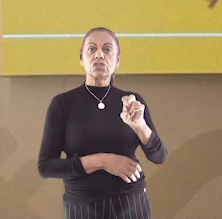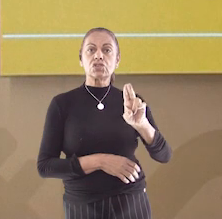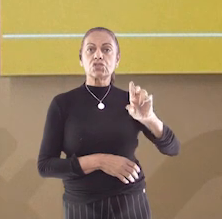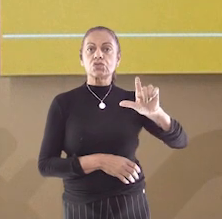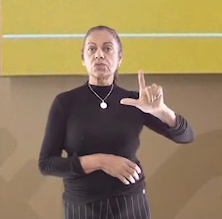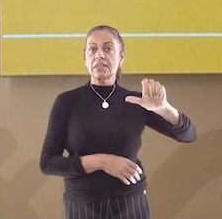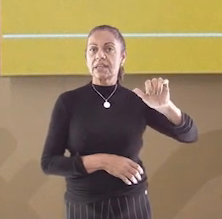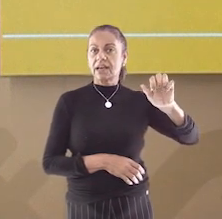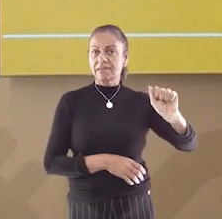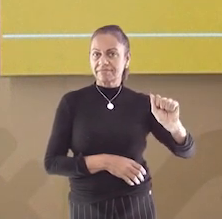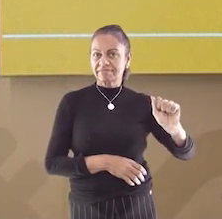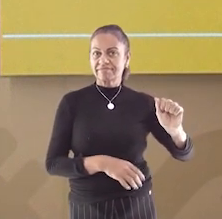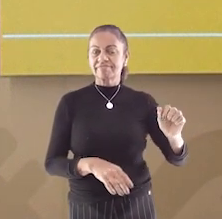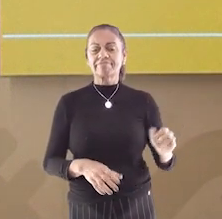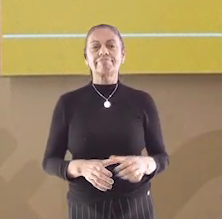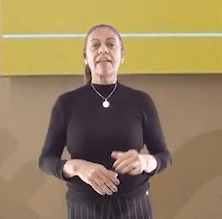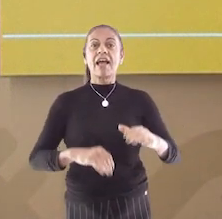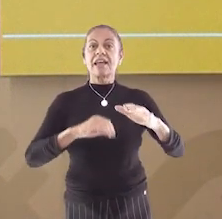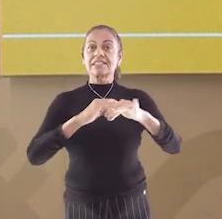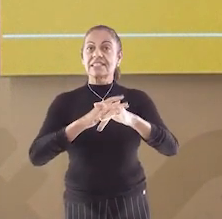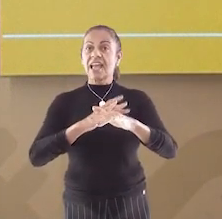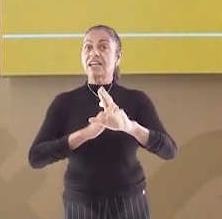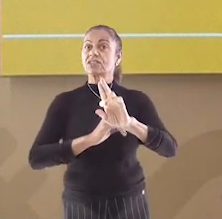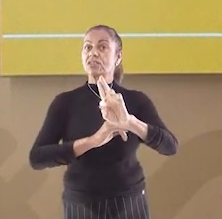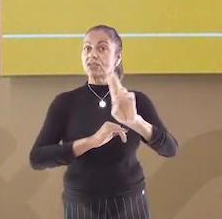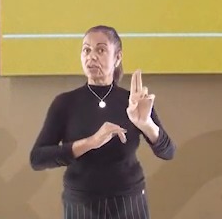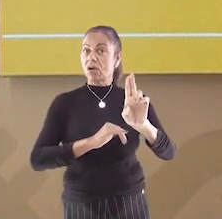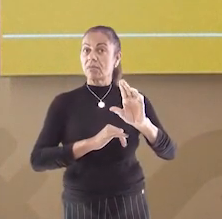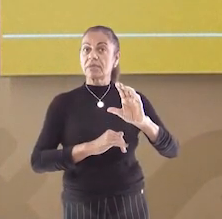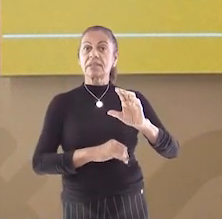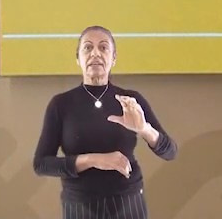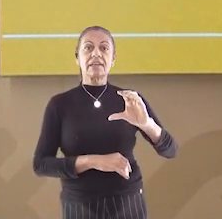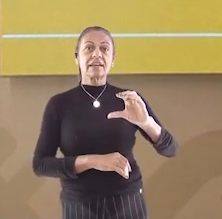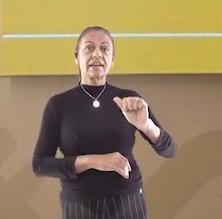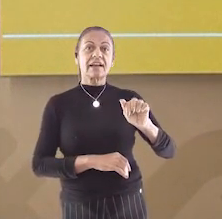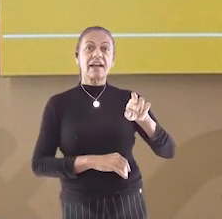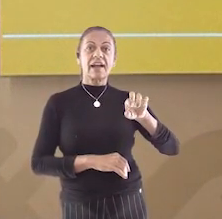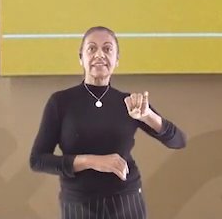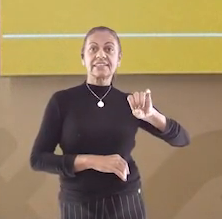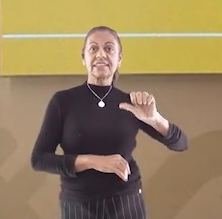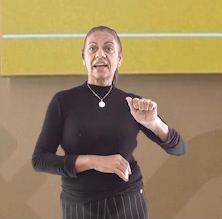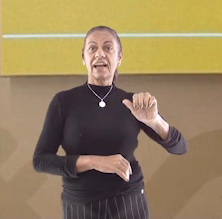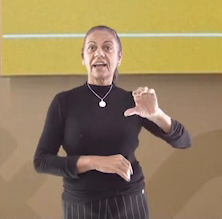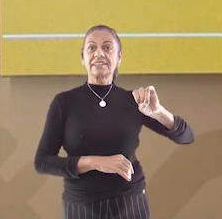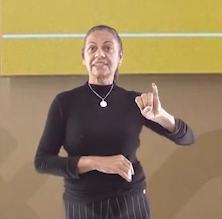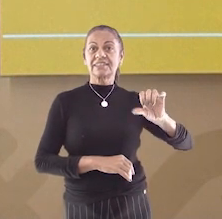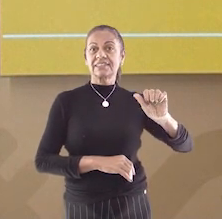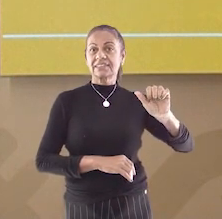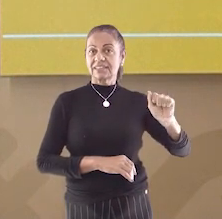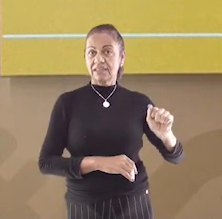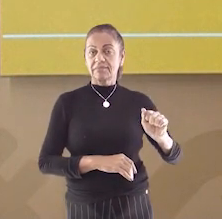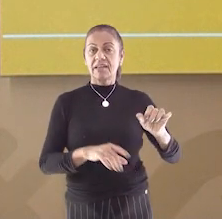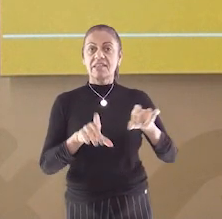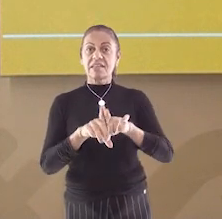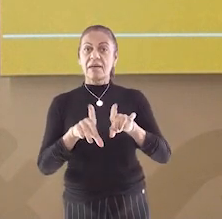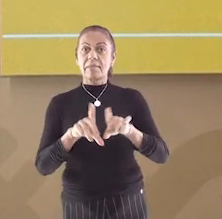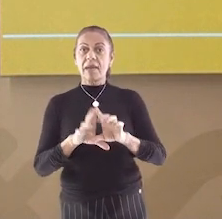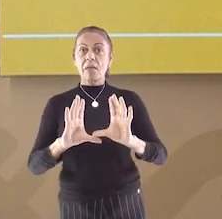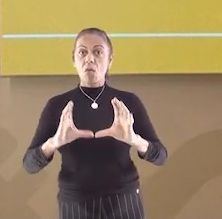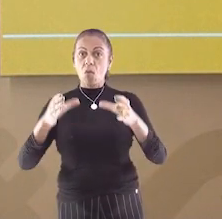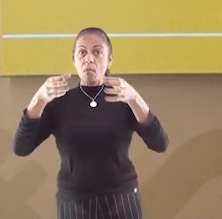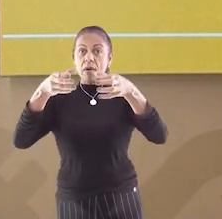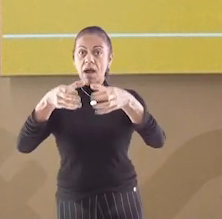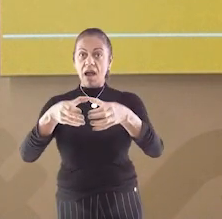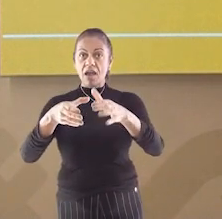Júlia é o nome da mulher. Temos Cariacica, que é o nome da cidade, o nome de uma cidade, ok? E